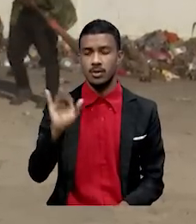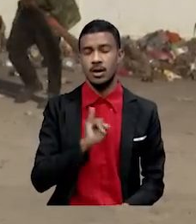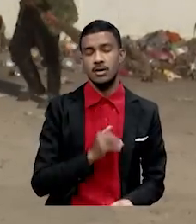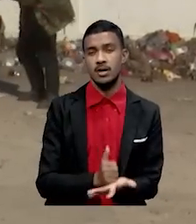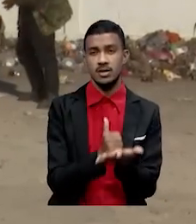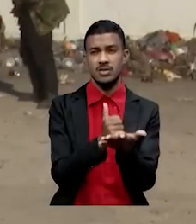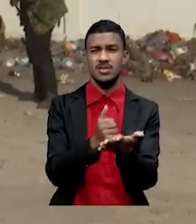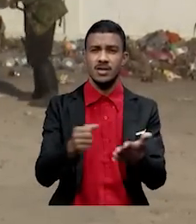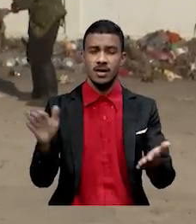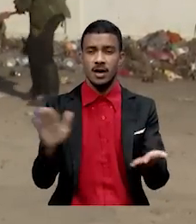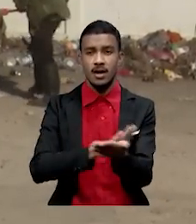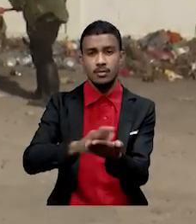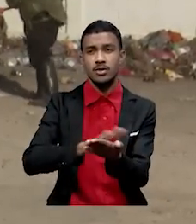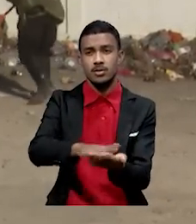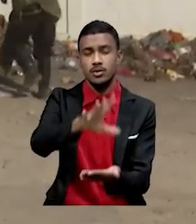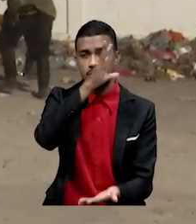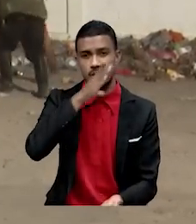ni to so si au